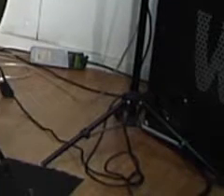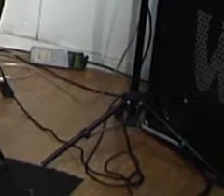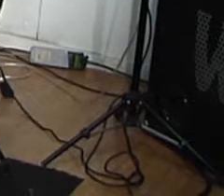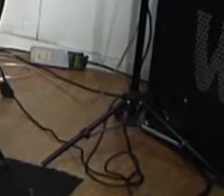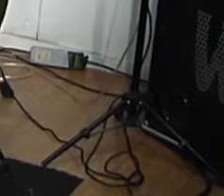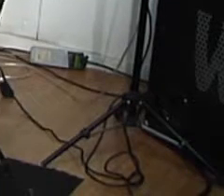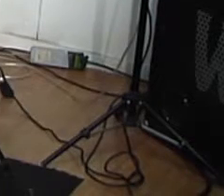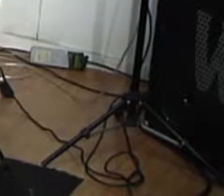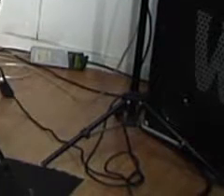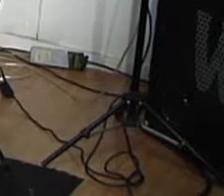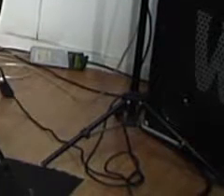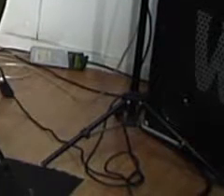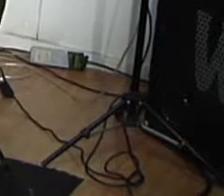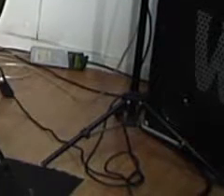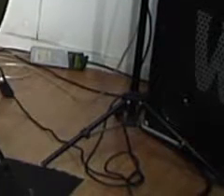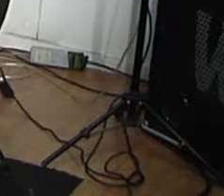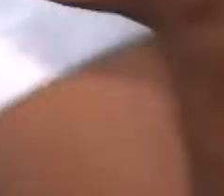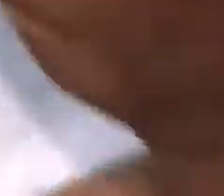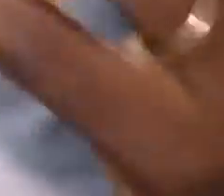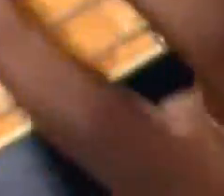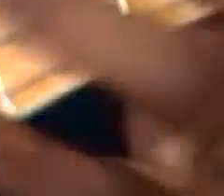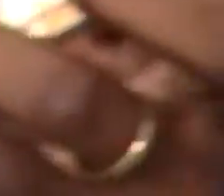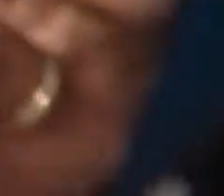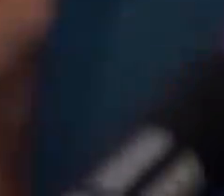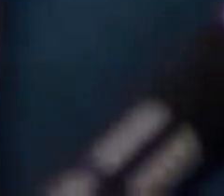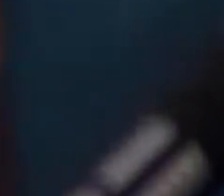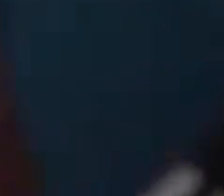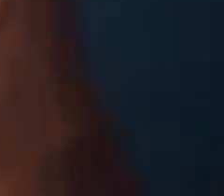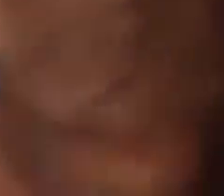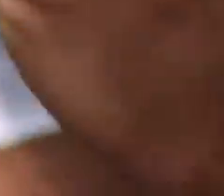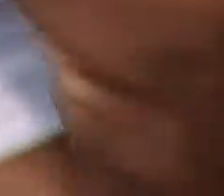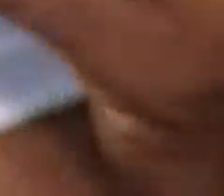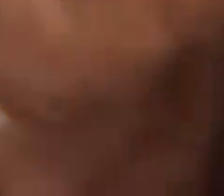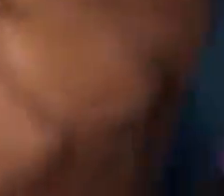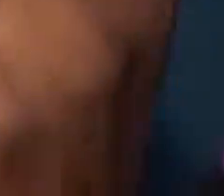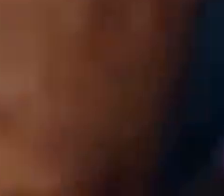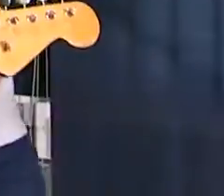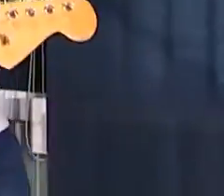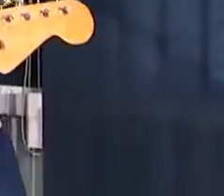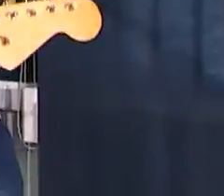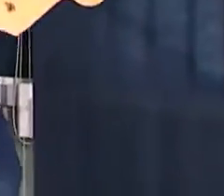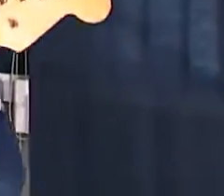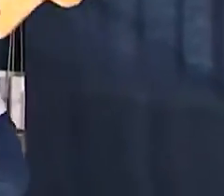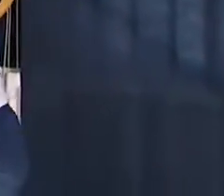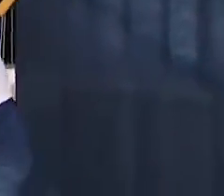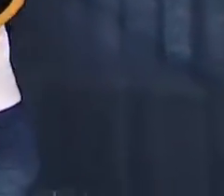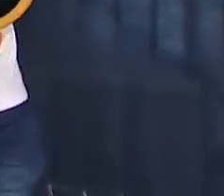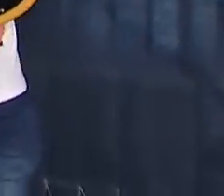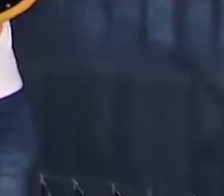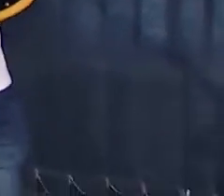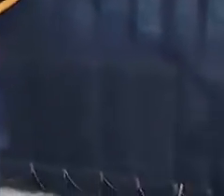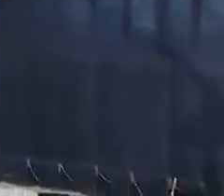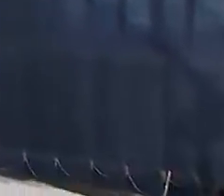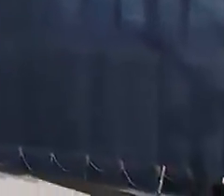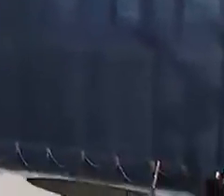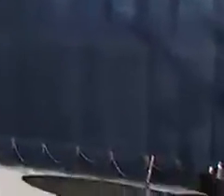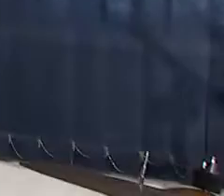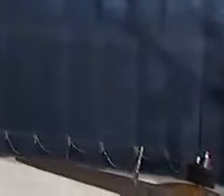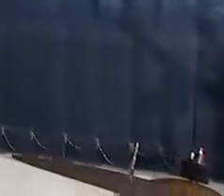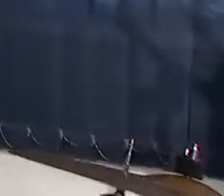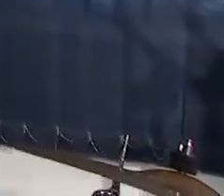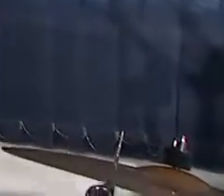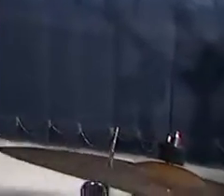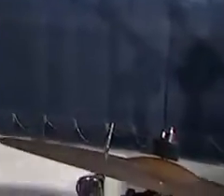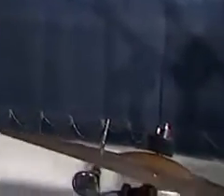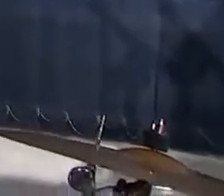believe what God has done through us. You're not the one that's so very